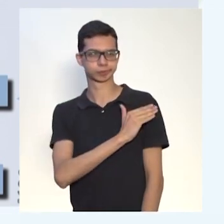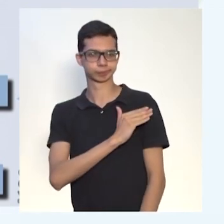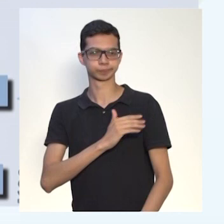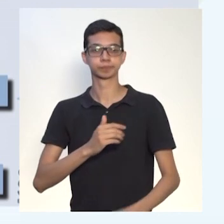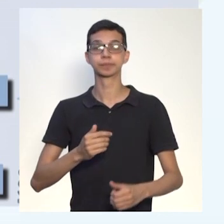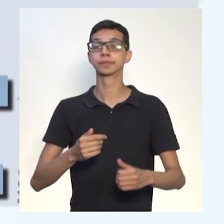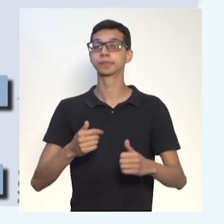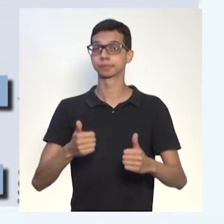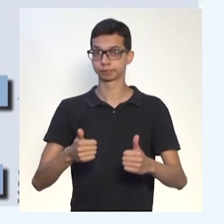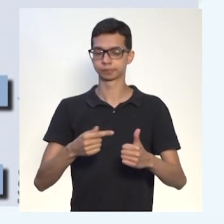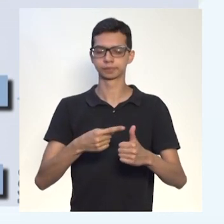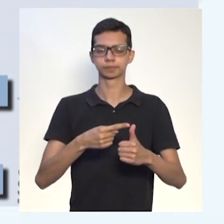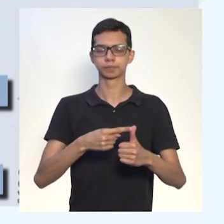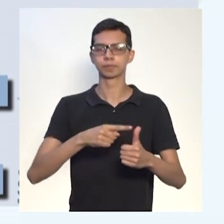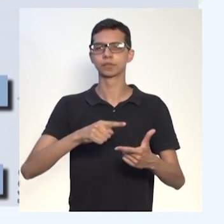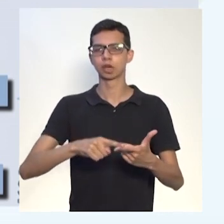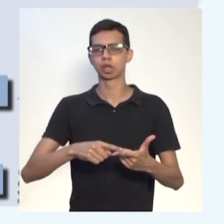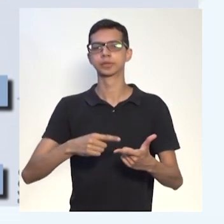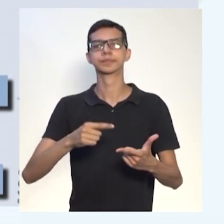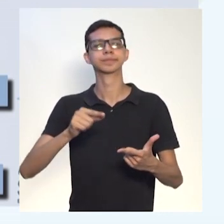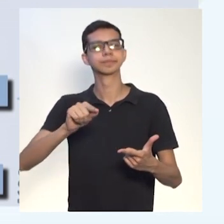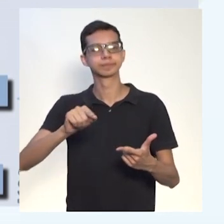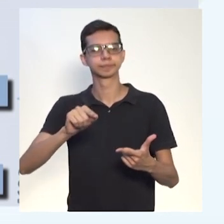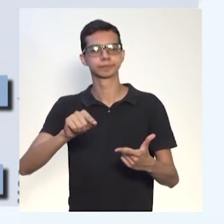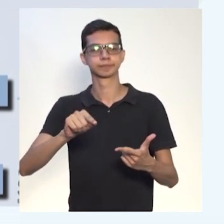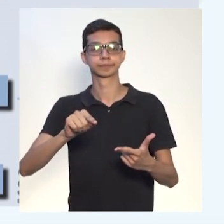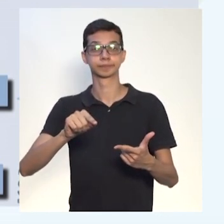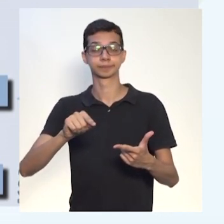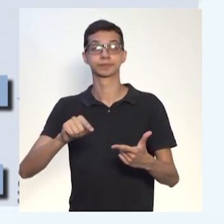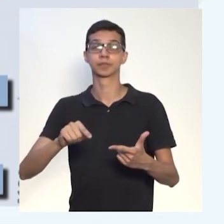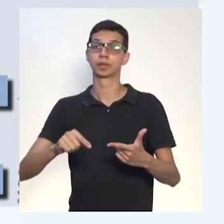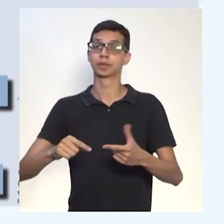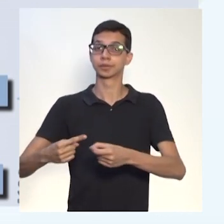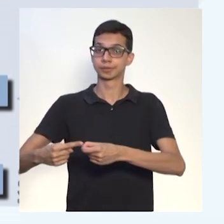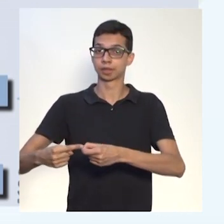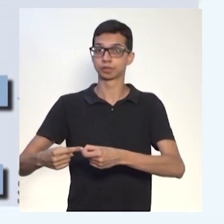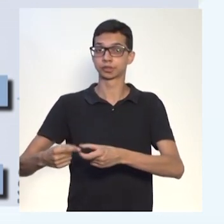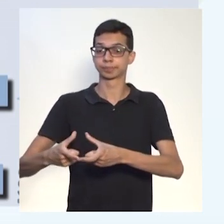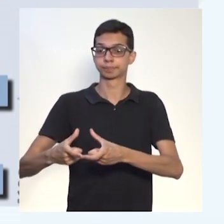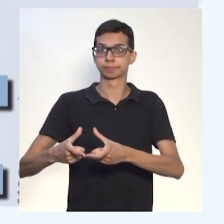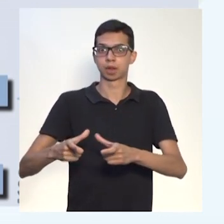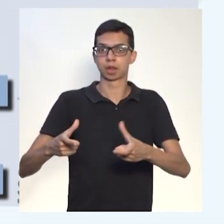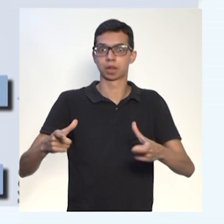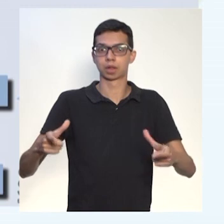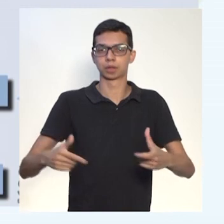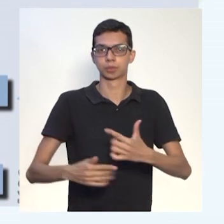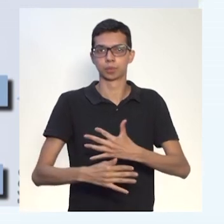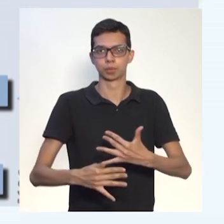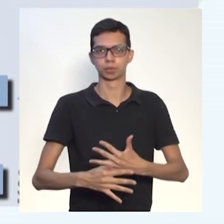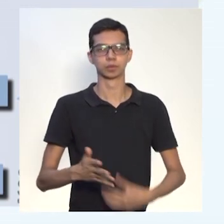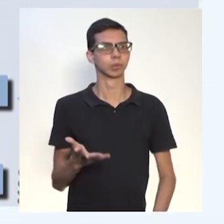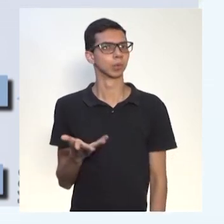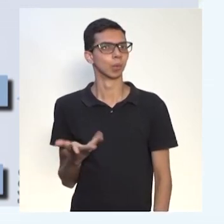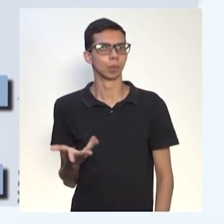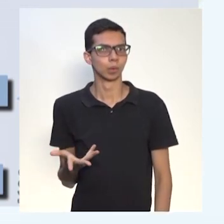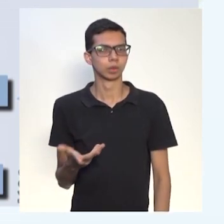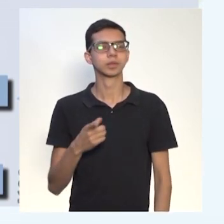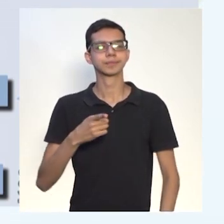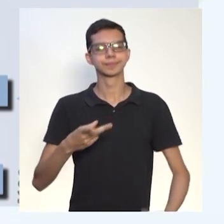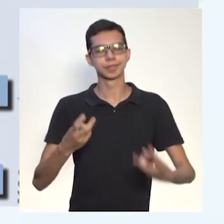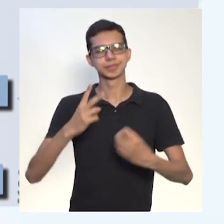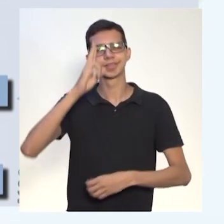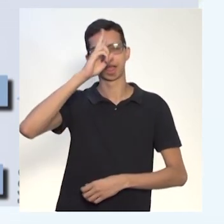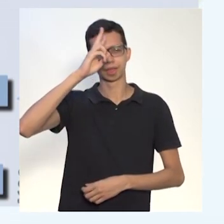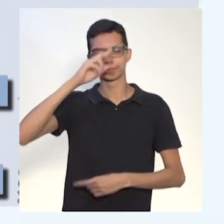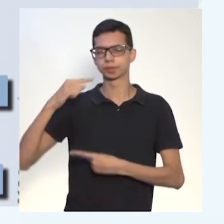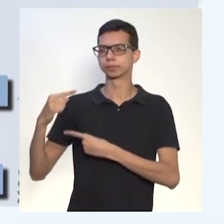2, tá? Você vai desenvolver no primeiro argumento a exclusão histórica, né? Que é pelas quais as pessoas passaram